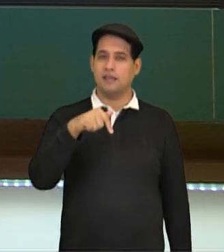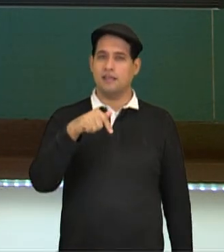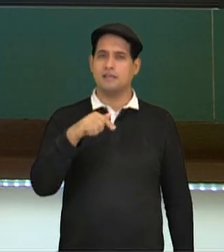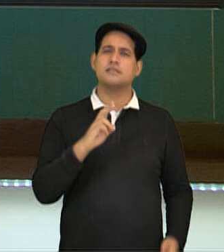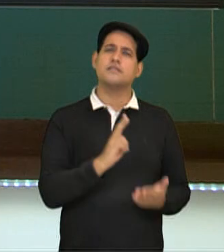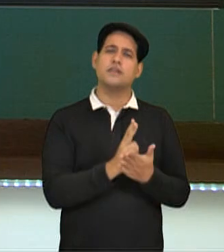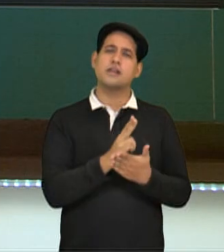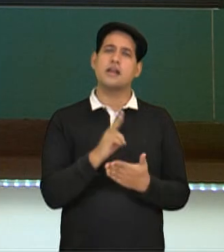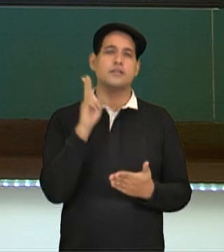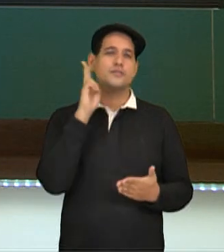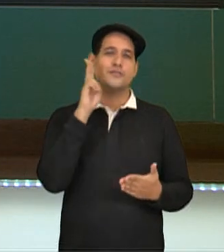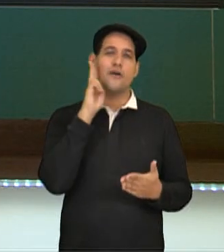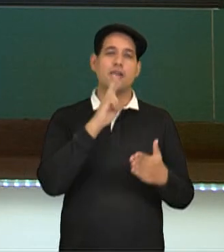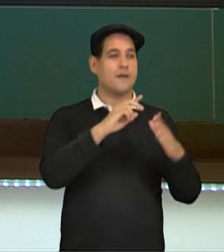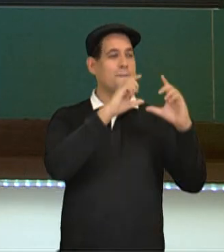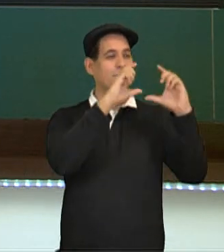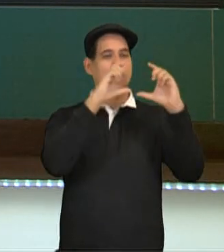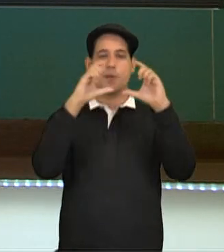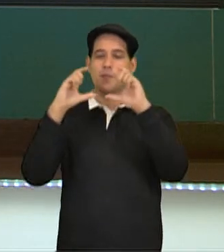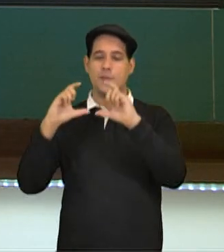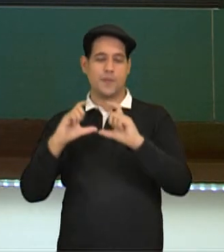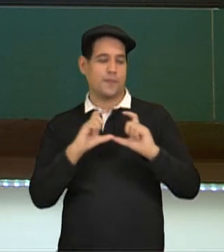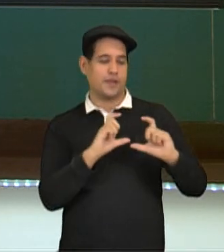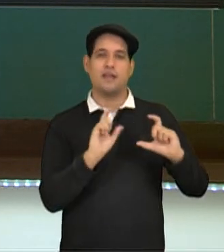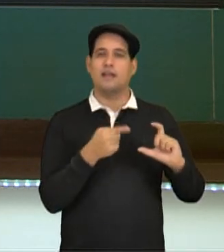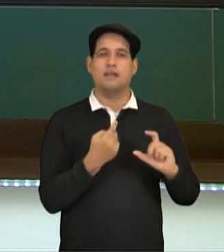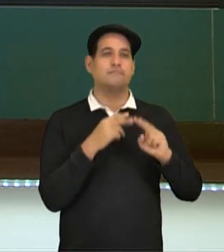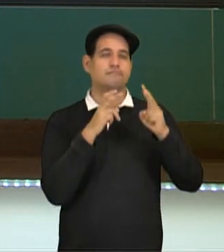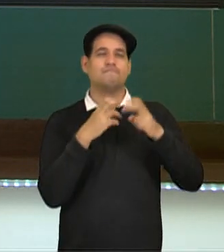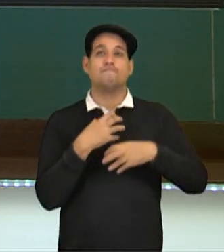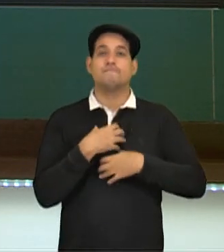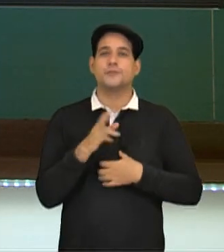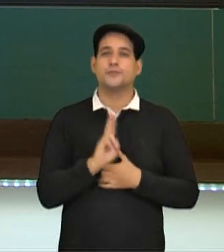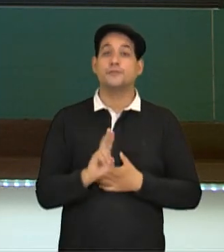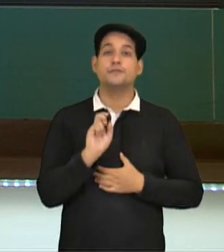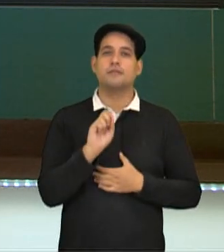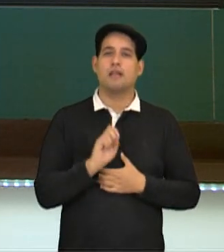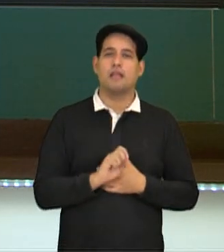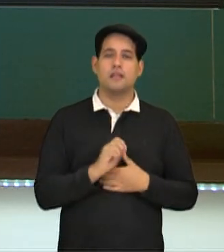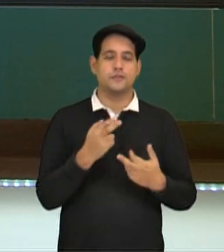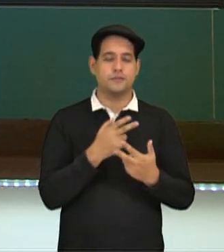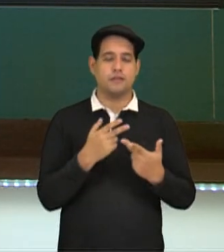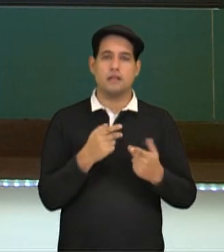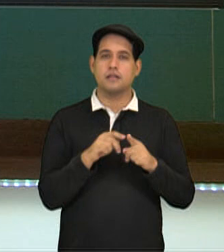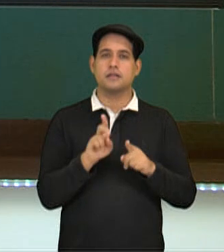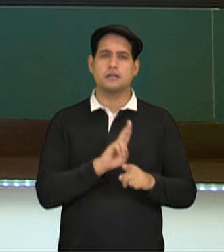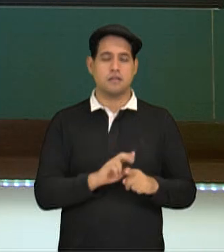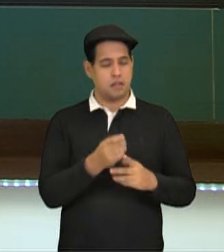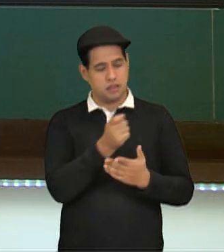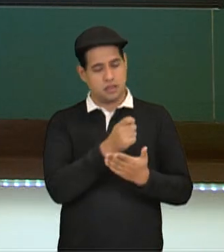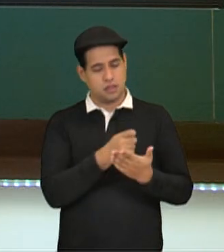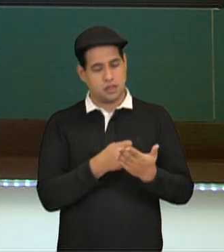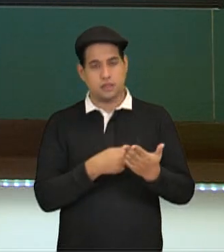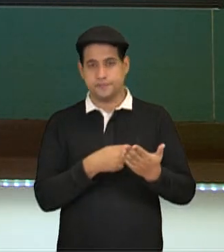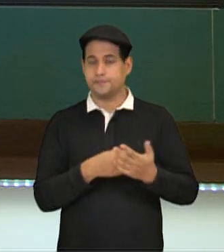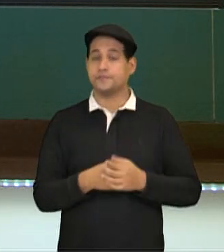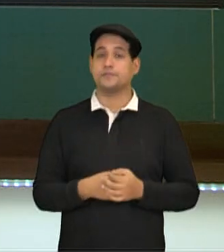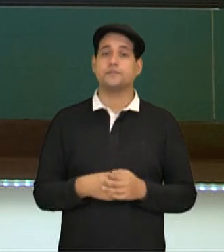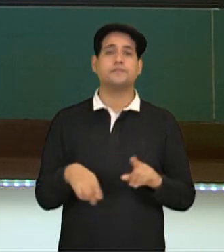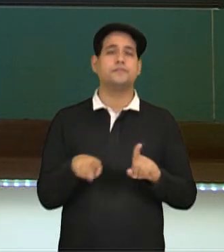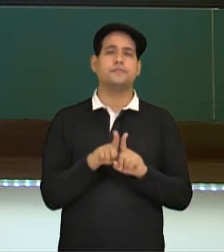amam. Vamos reconhecer o efeito de sentido decorrente do uso de recursos de escrita